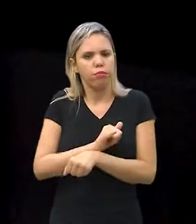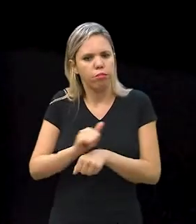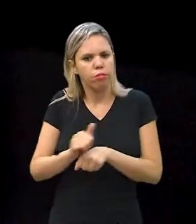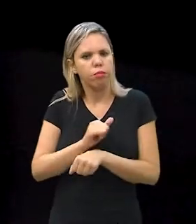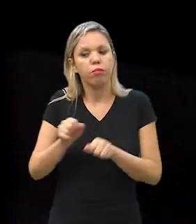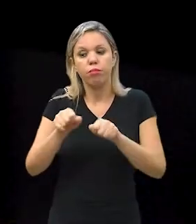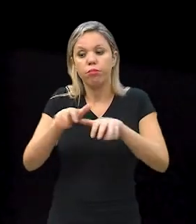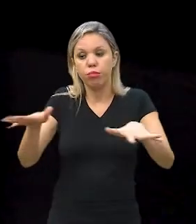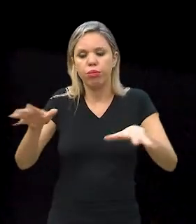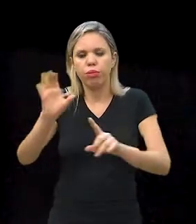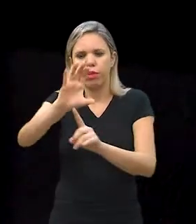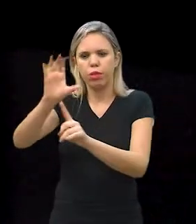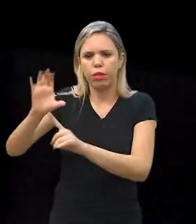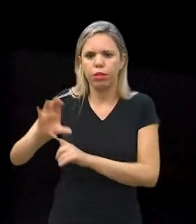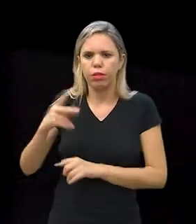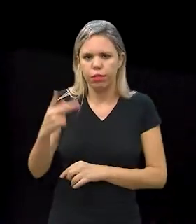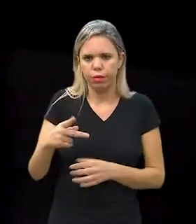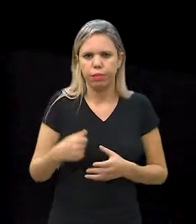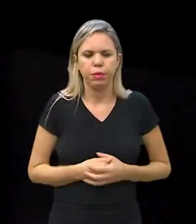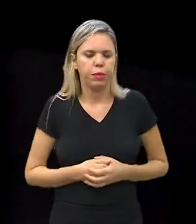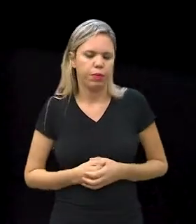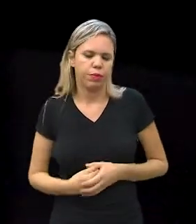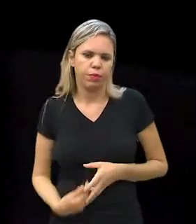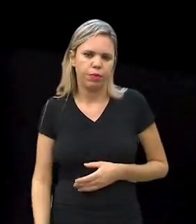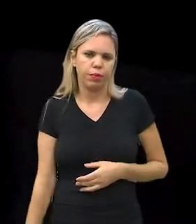então, pulverizar aí a sua clientela.